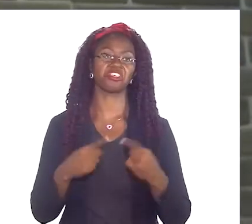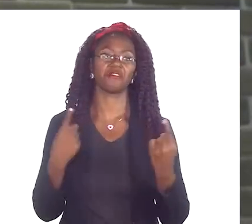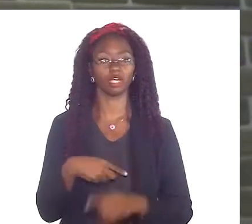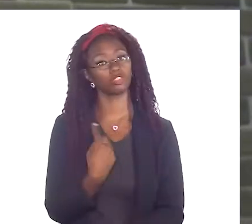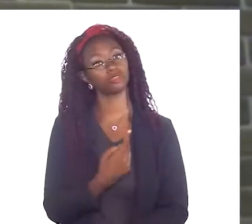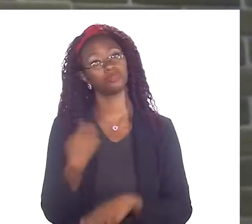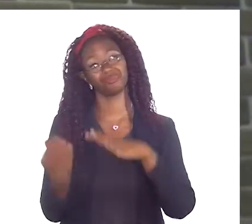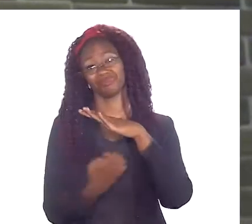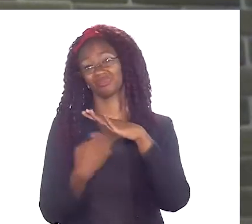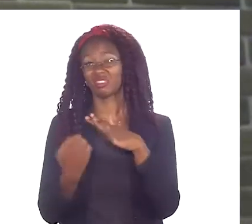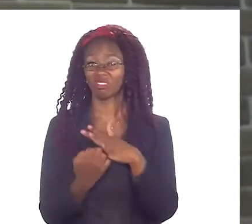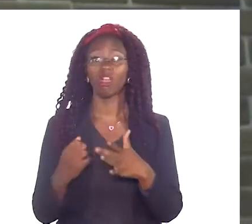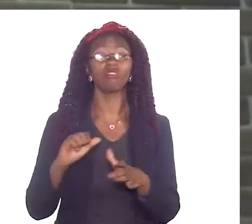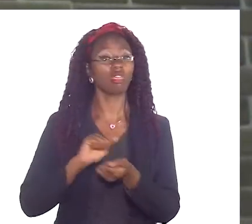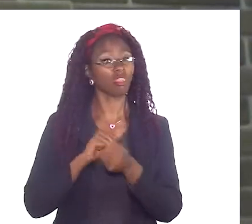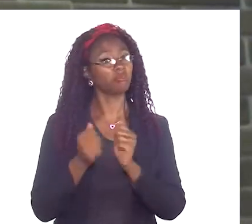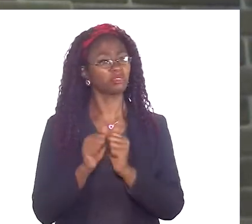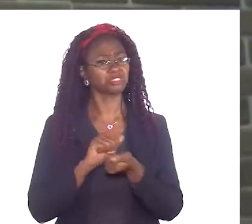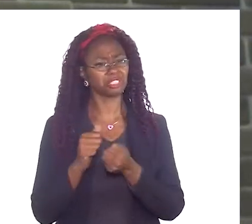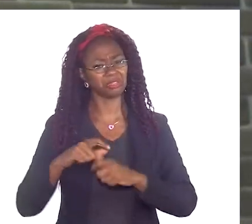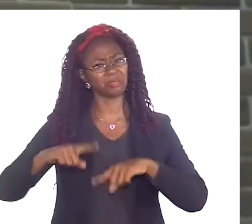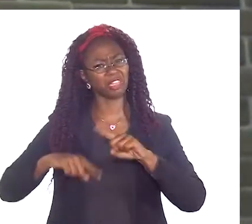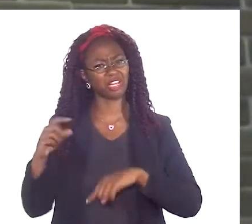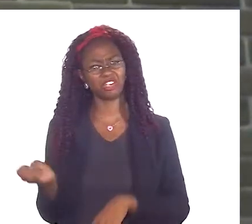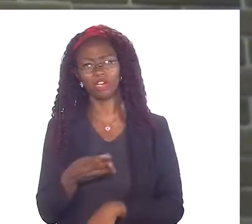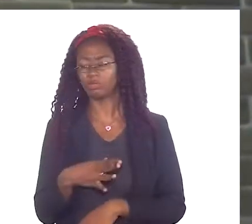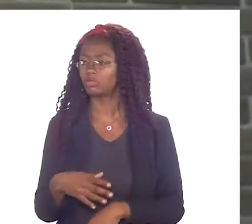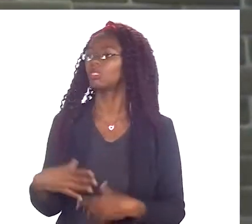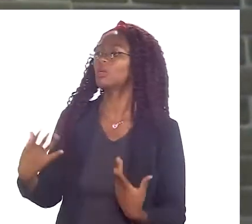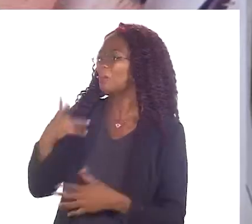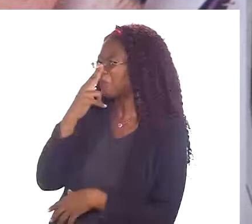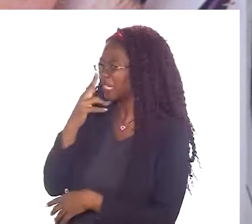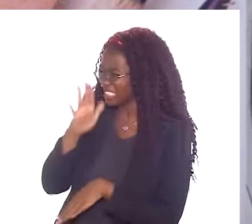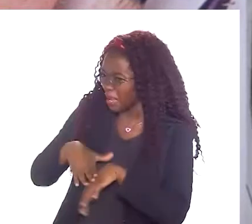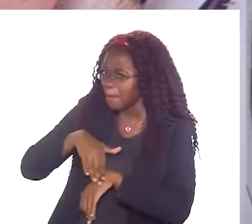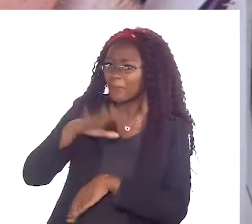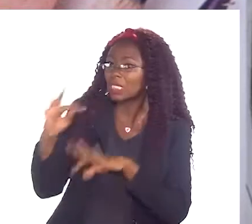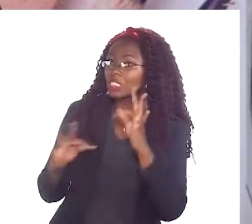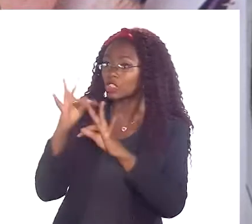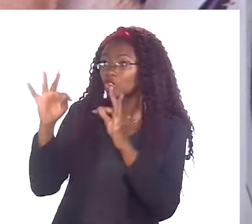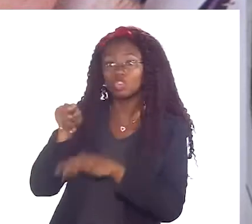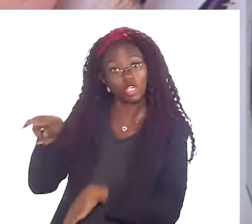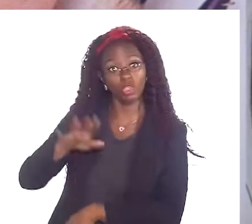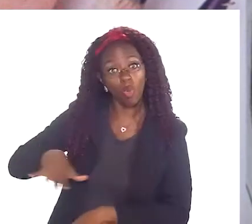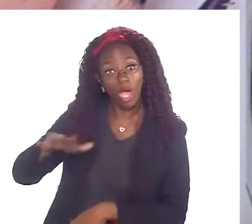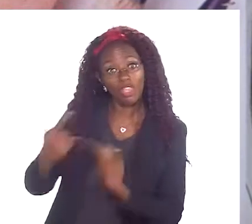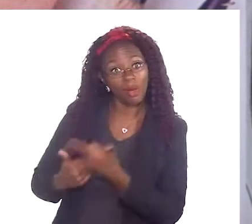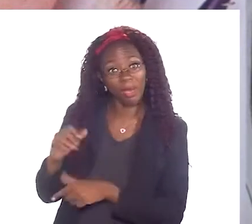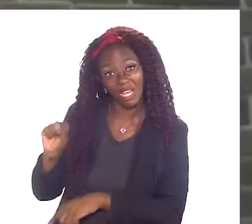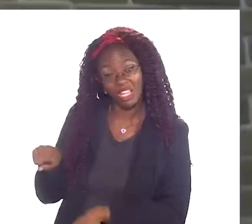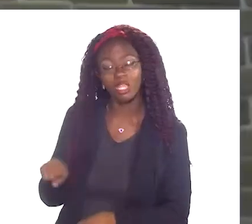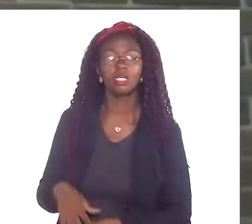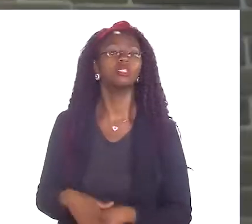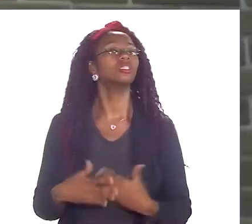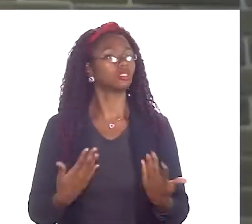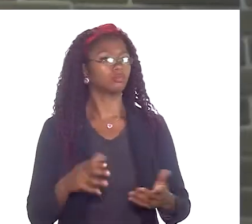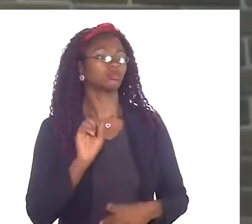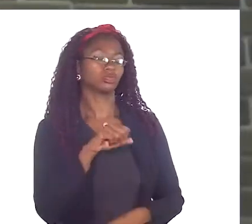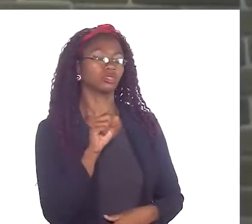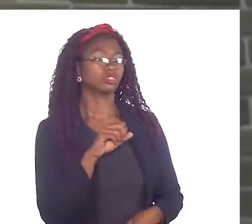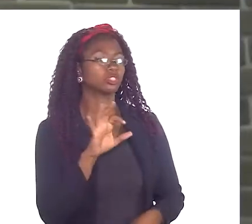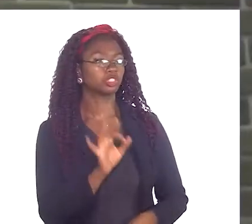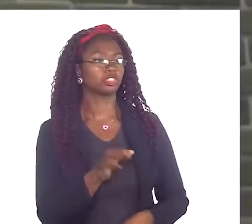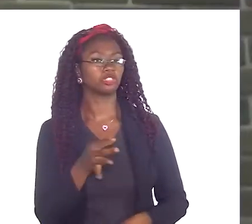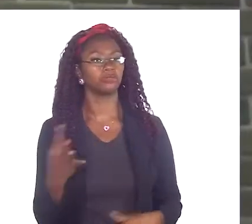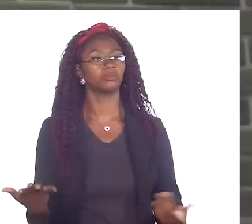se adaptaram, novos formatos, novas ferramentas surgiram. Exigiu mais da tecnologia, que é o seu setor, né? Sem dúvida, exigiu